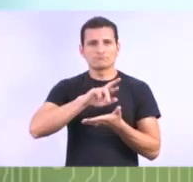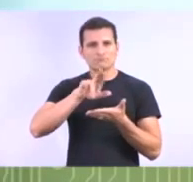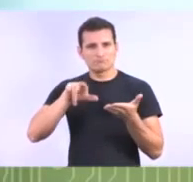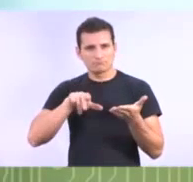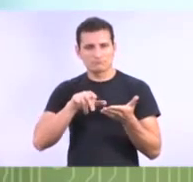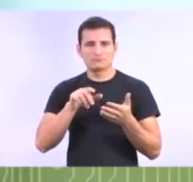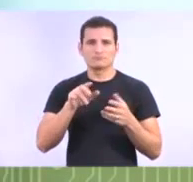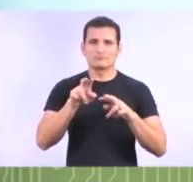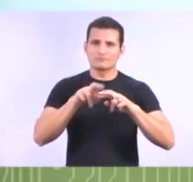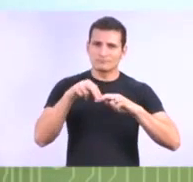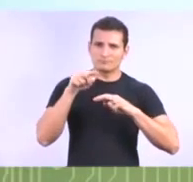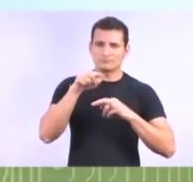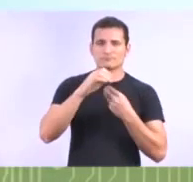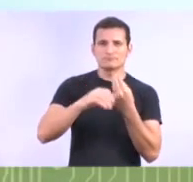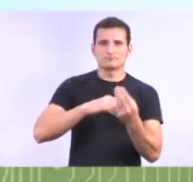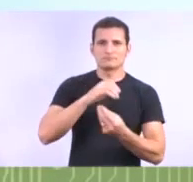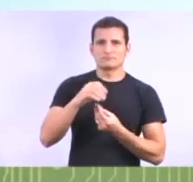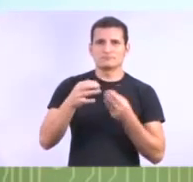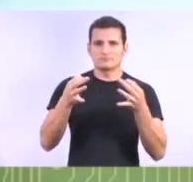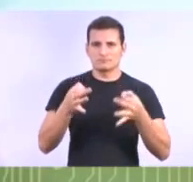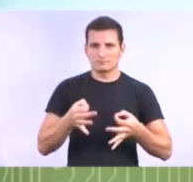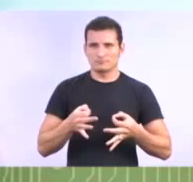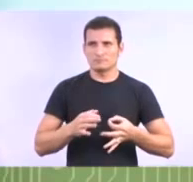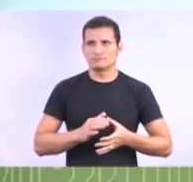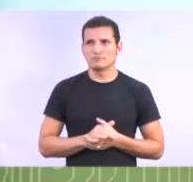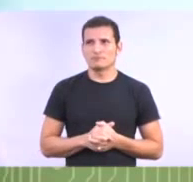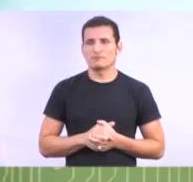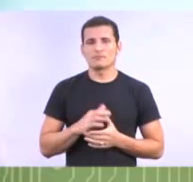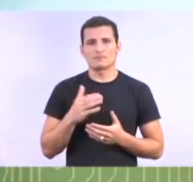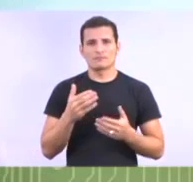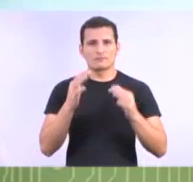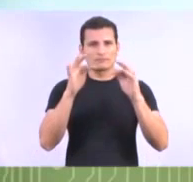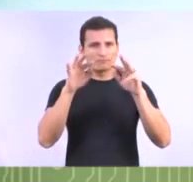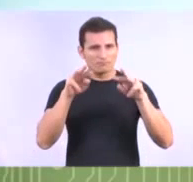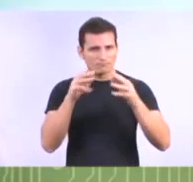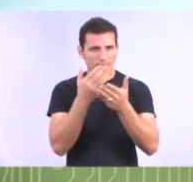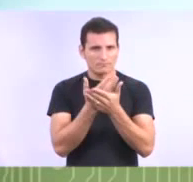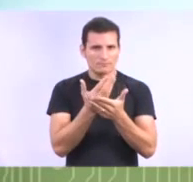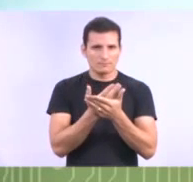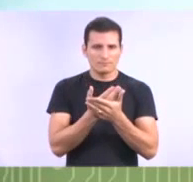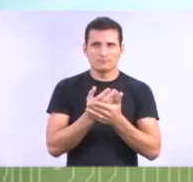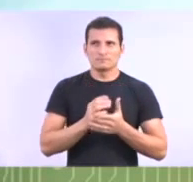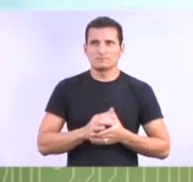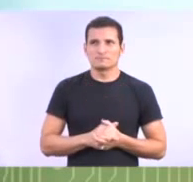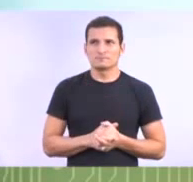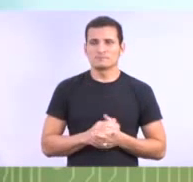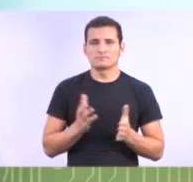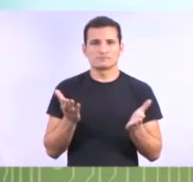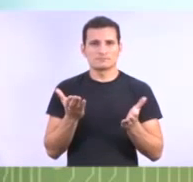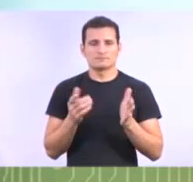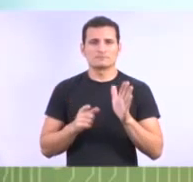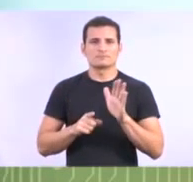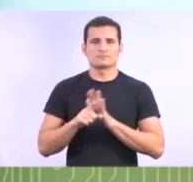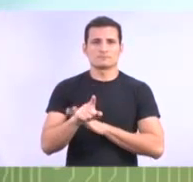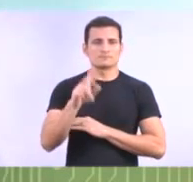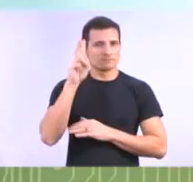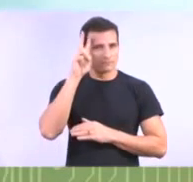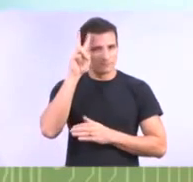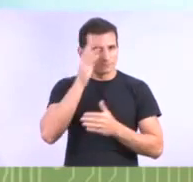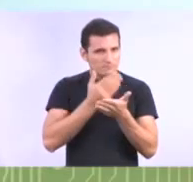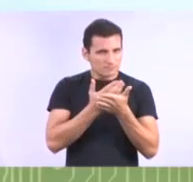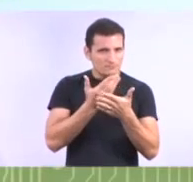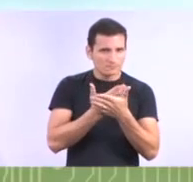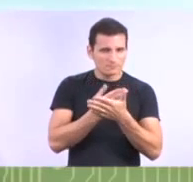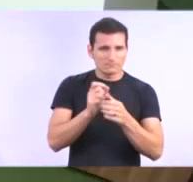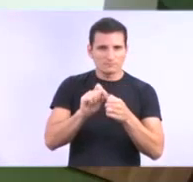isso que ela é mista, correto? E como a gente já está finalizando a nossa aula, nós vamos falar da pergunta que a gente fez no início,